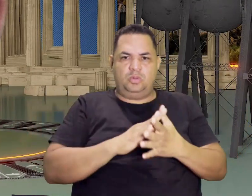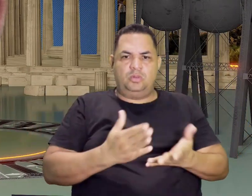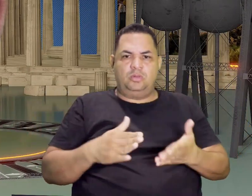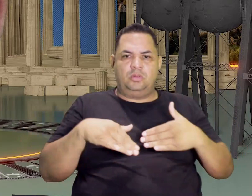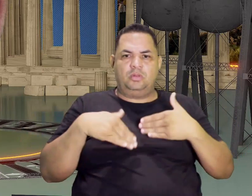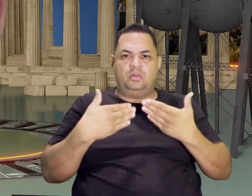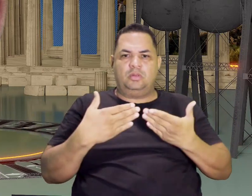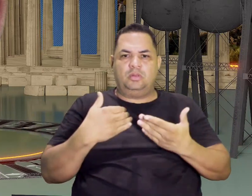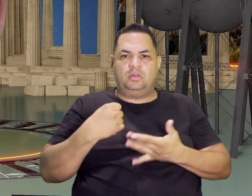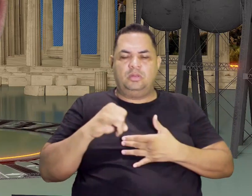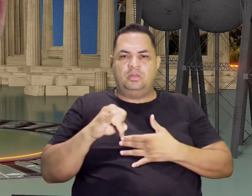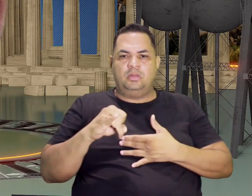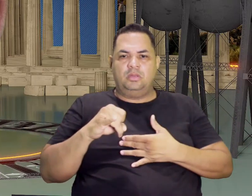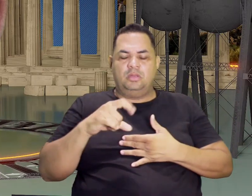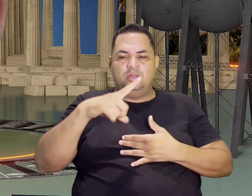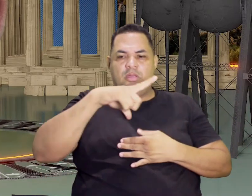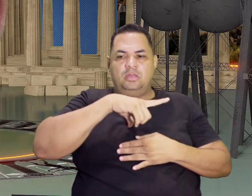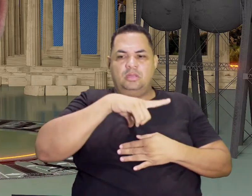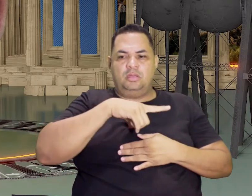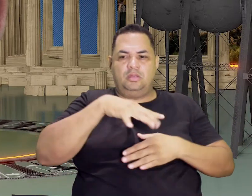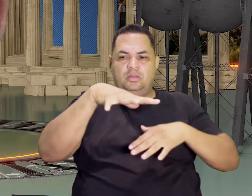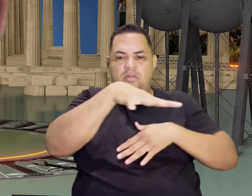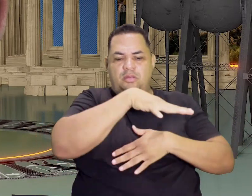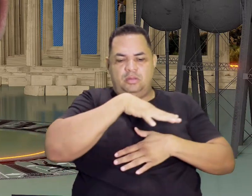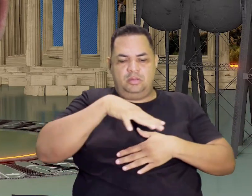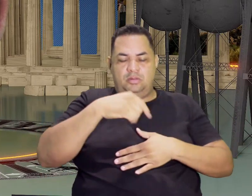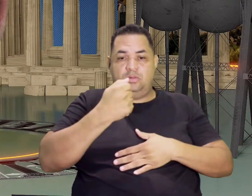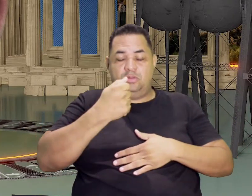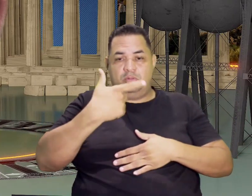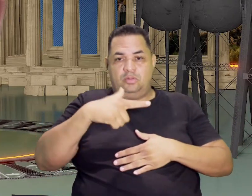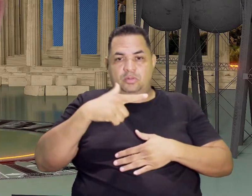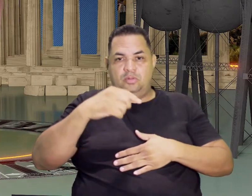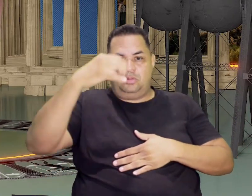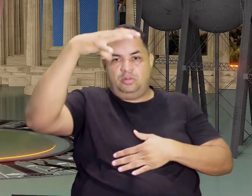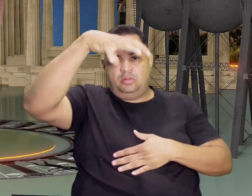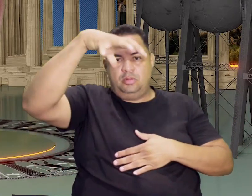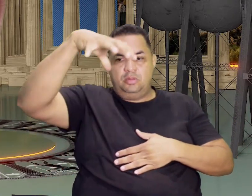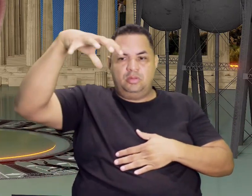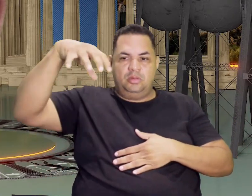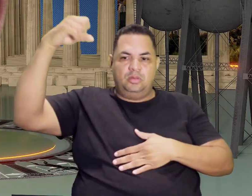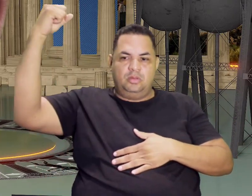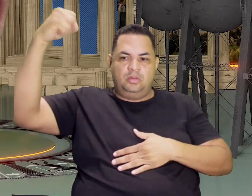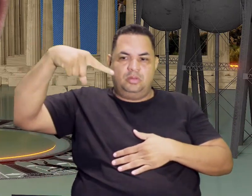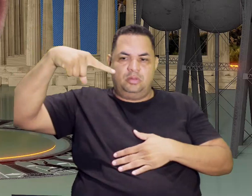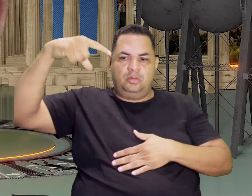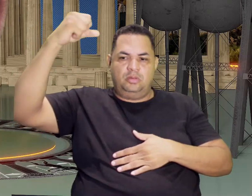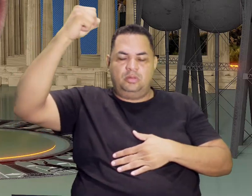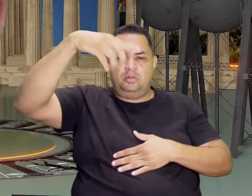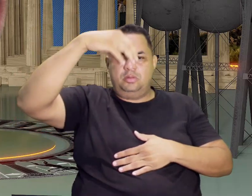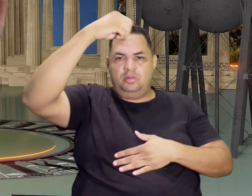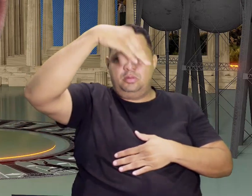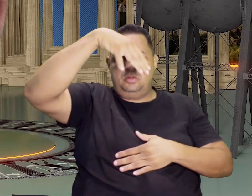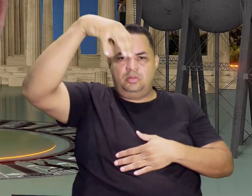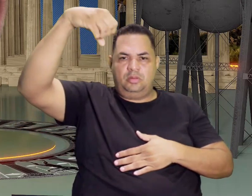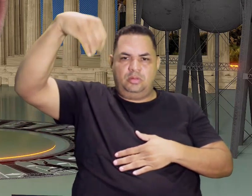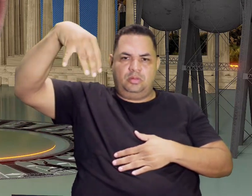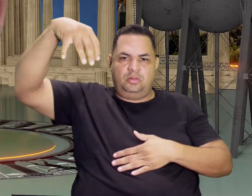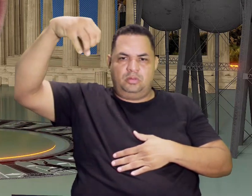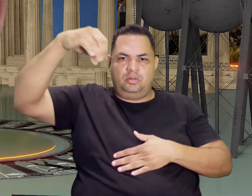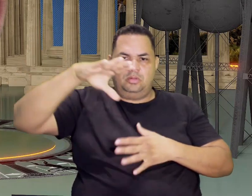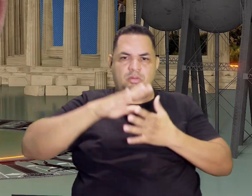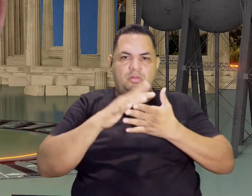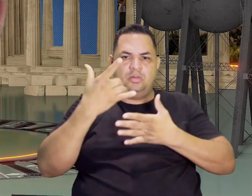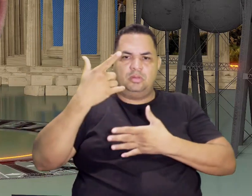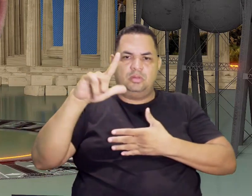que se tiver num lugar onde não tem muita iluminação na cidade, ou ali em espaço, no sítio, etc.,